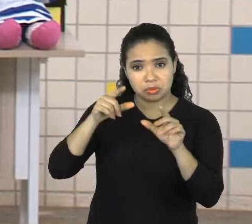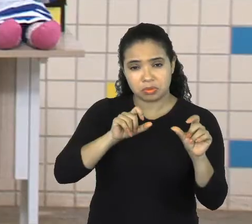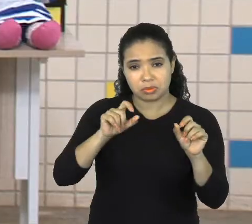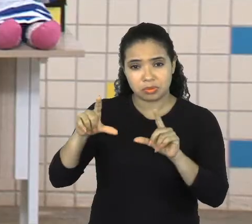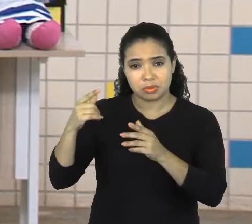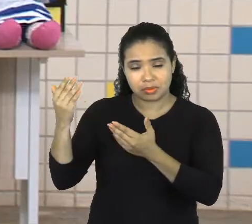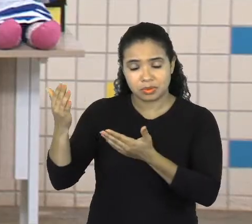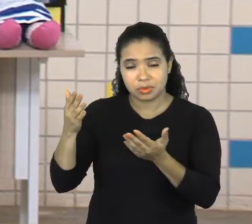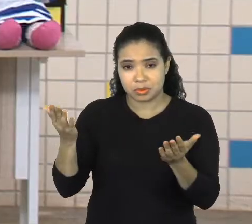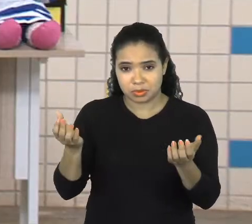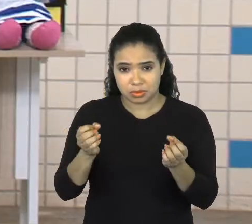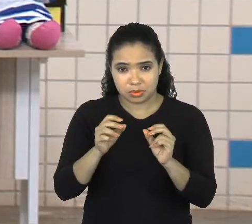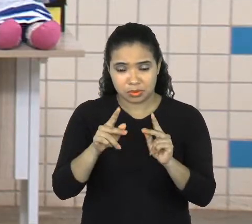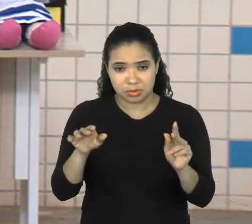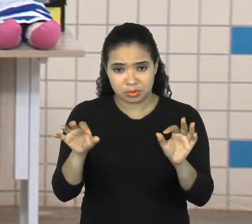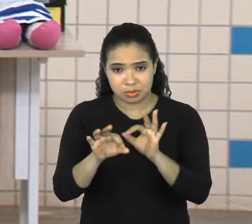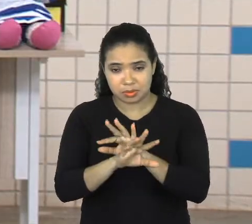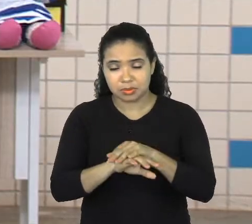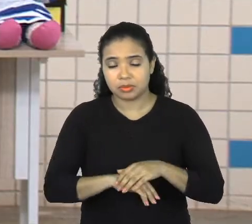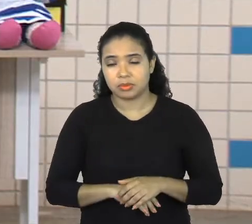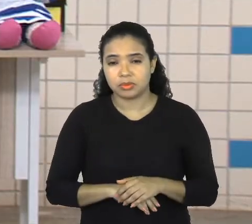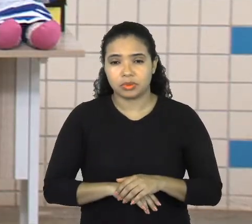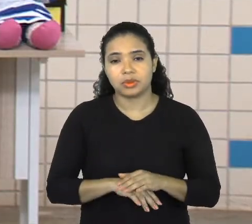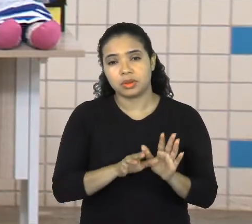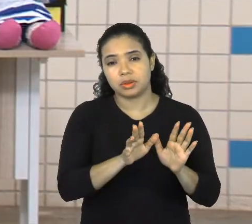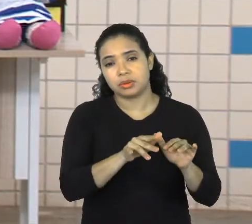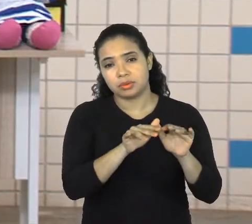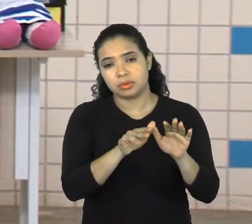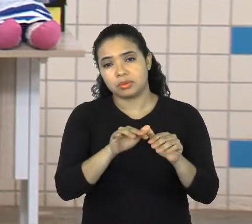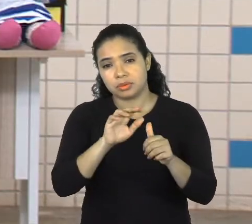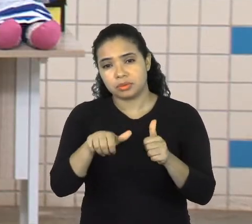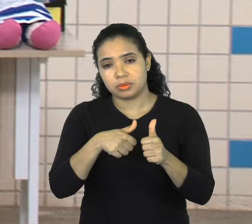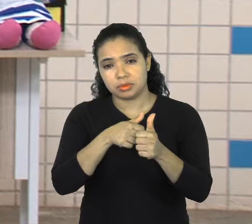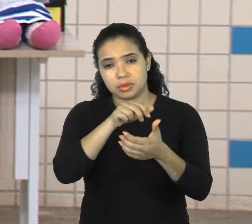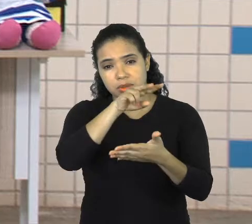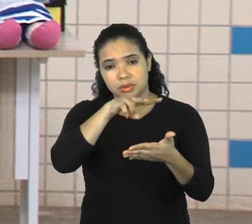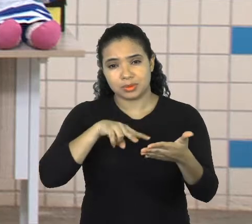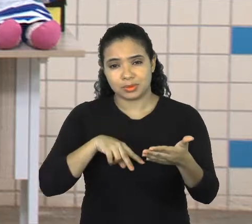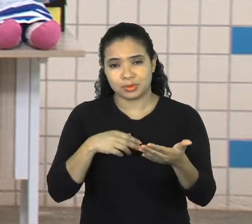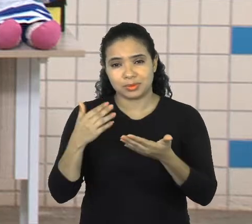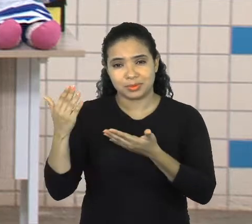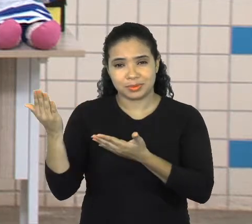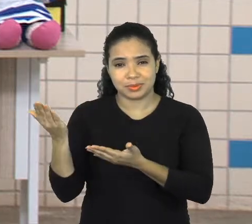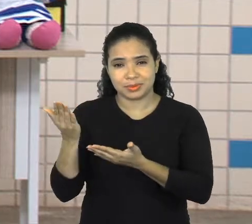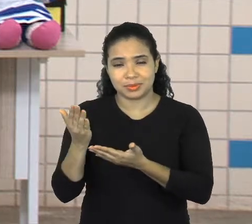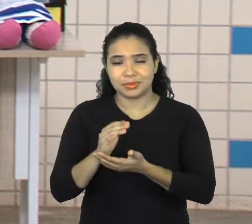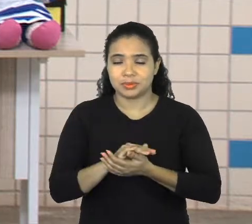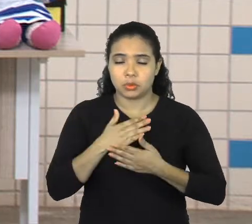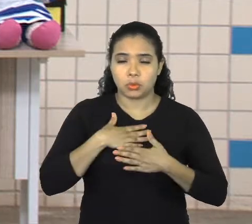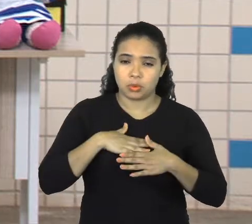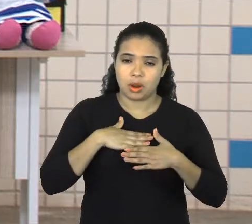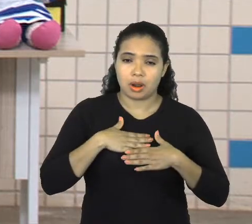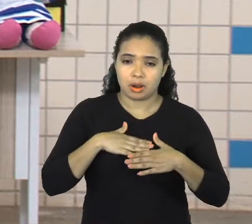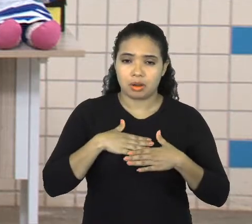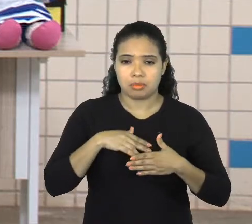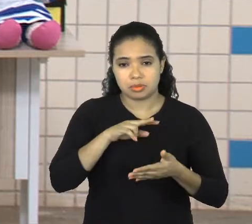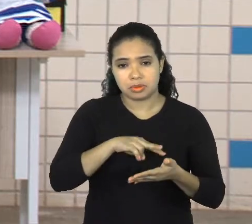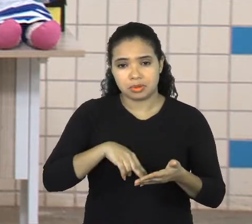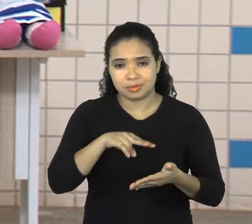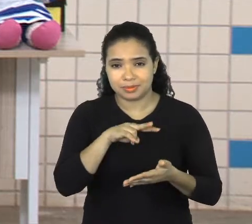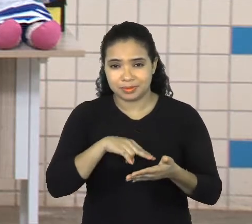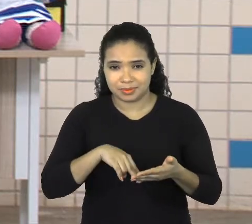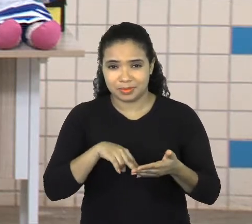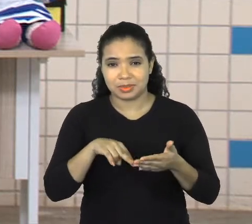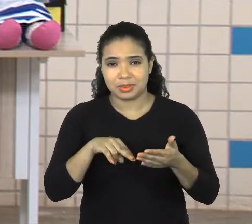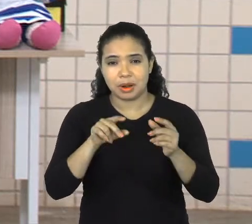olha só, crianças, nós vamos trabalhar o texto das borboletas. Acompanhem comigo na tela. Com calma, tranquilidade, vamos ler